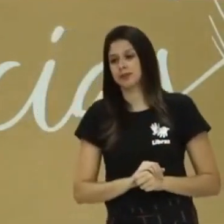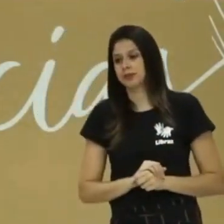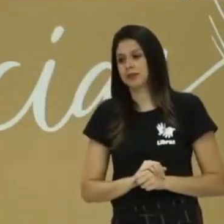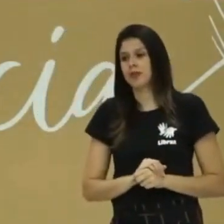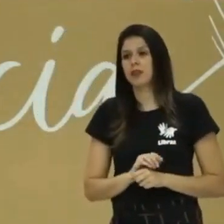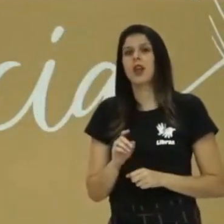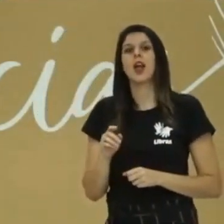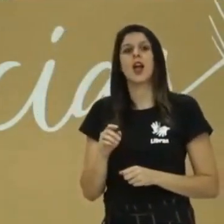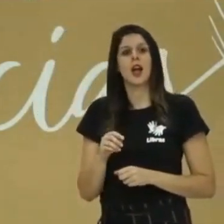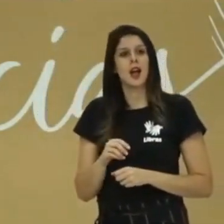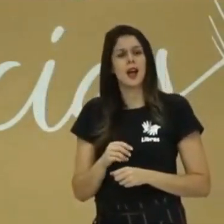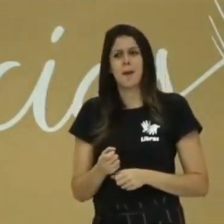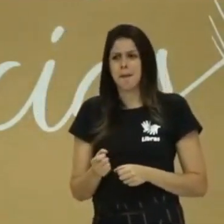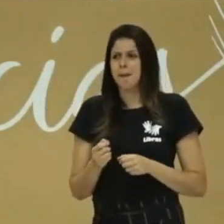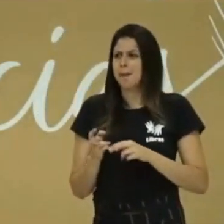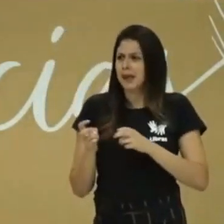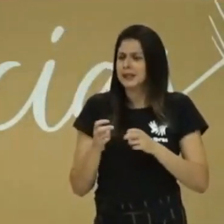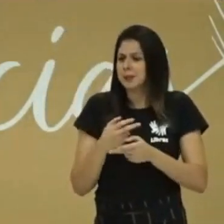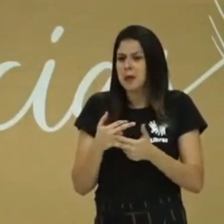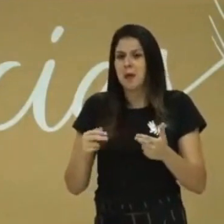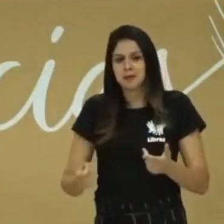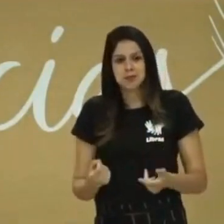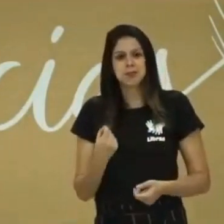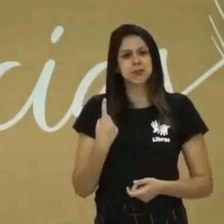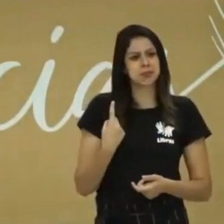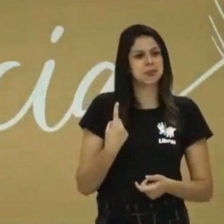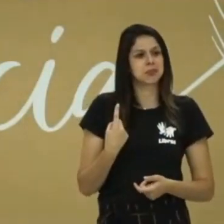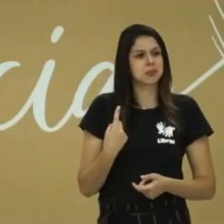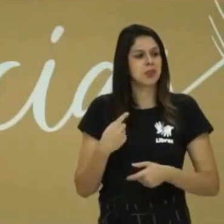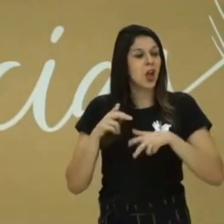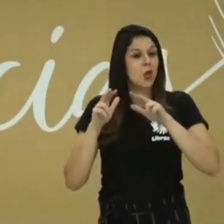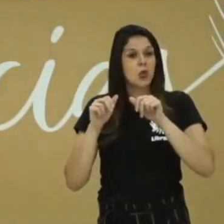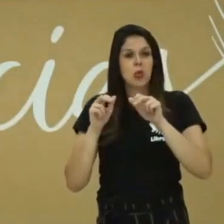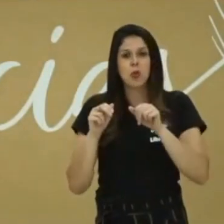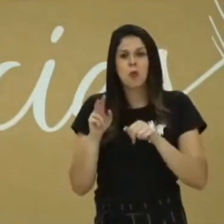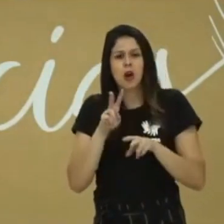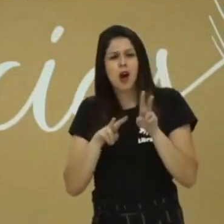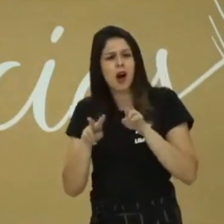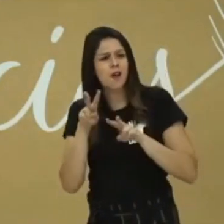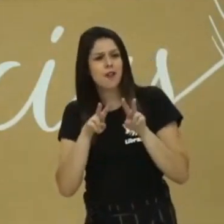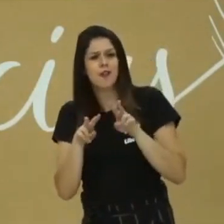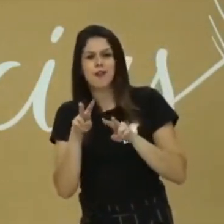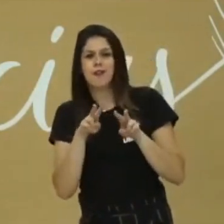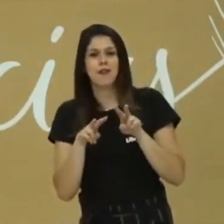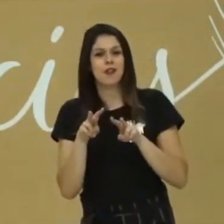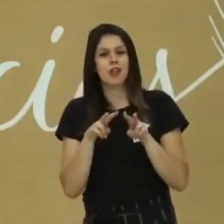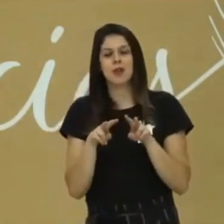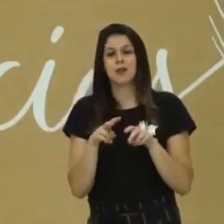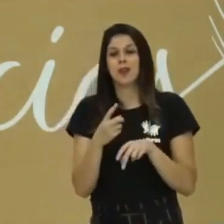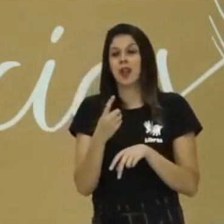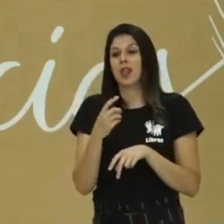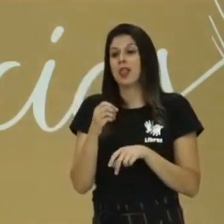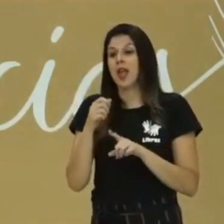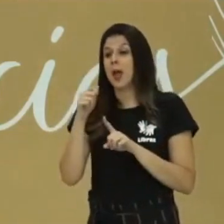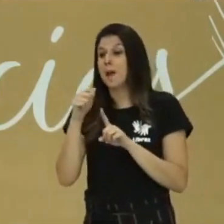e é algo completamente esquisito que nunca se ouviu tanto nos últimos dez me como nos últimos